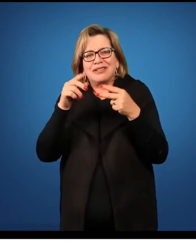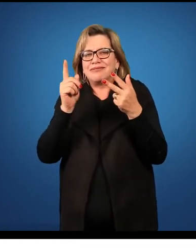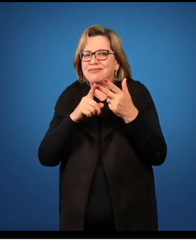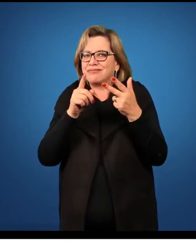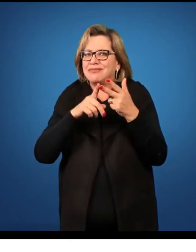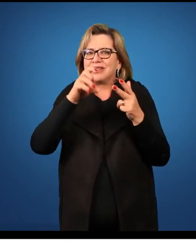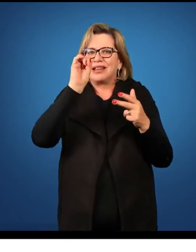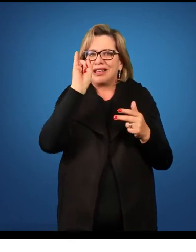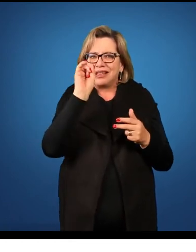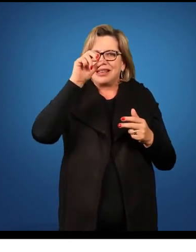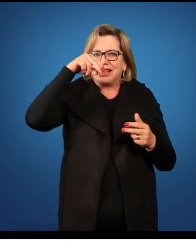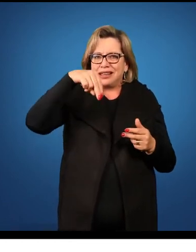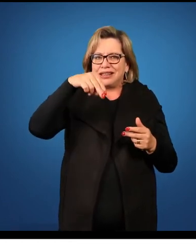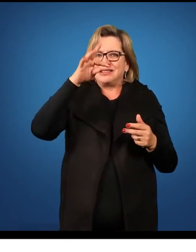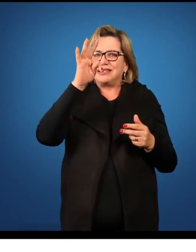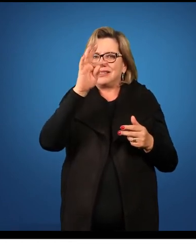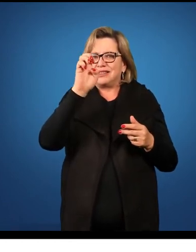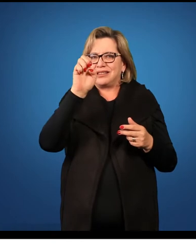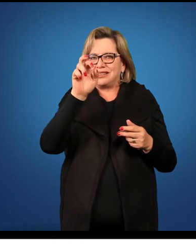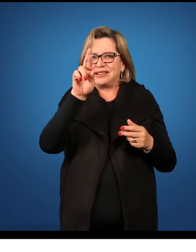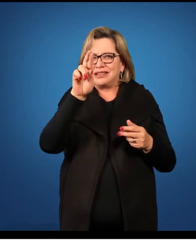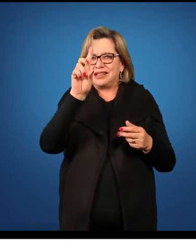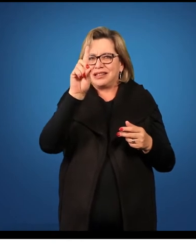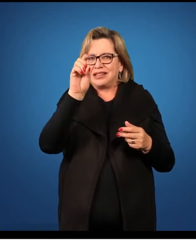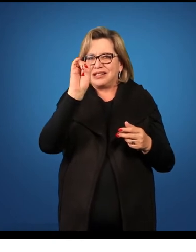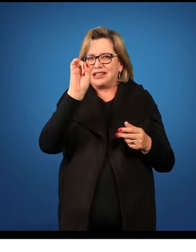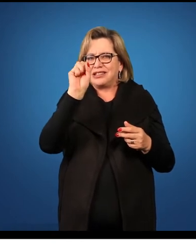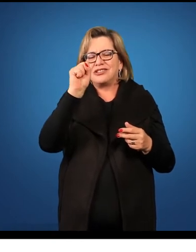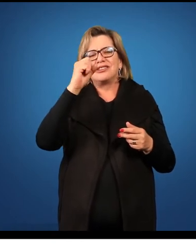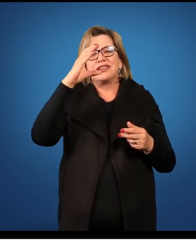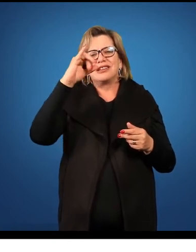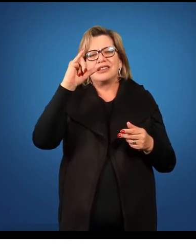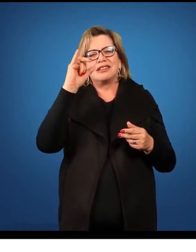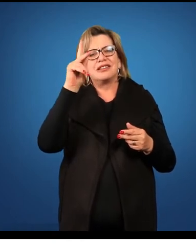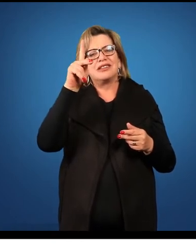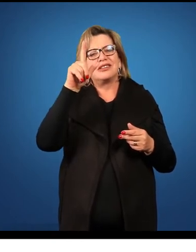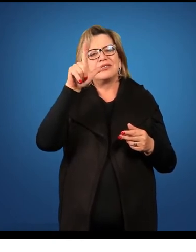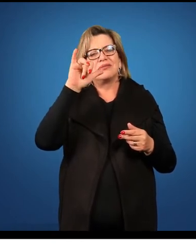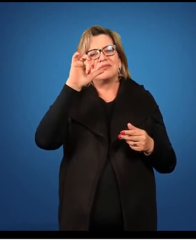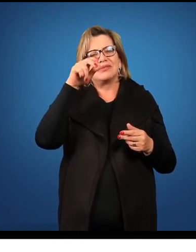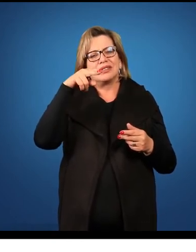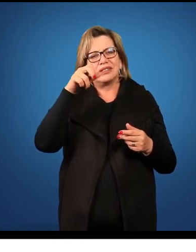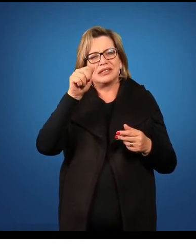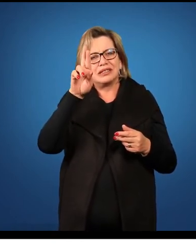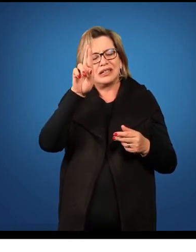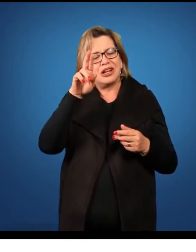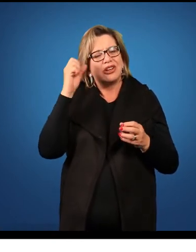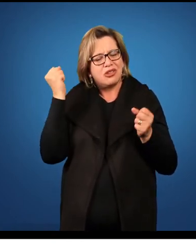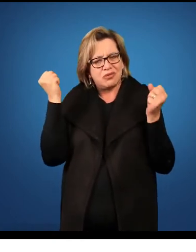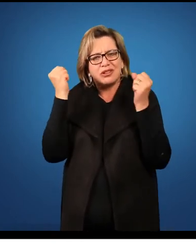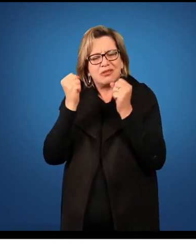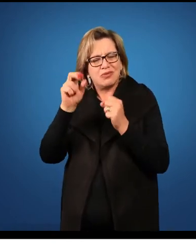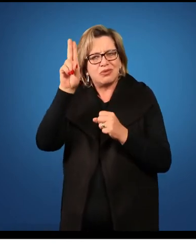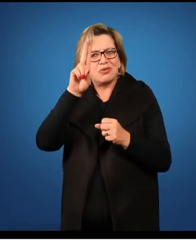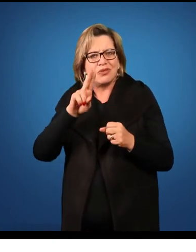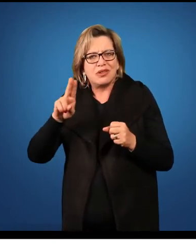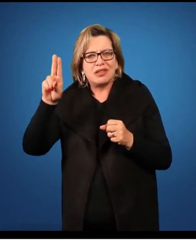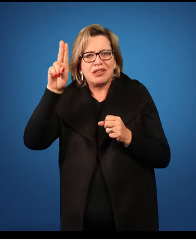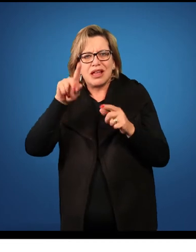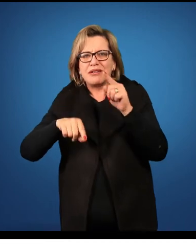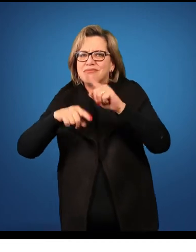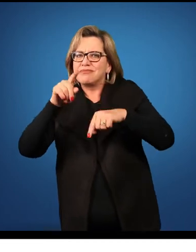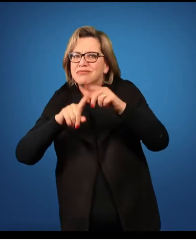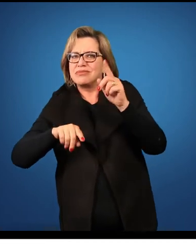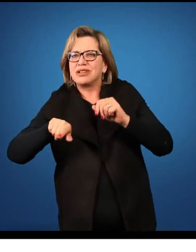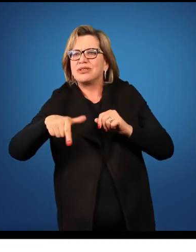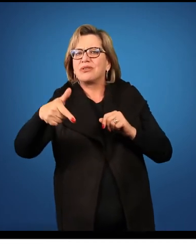nós podemos utilizar ferramentas e métodos de uma determinada disciplina para trabalhar o ensino de ciências.